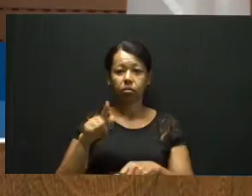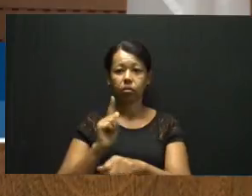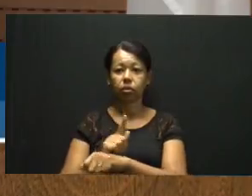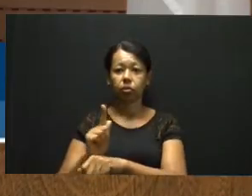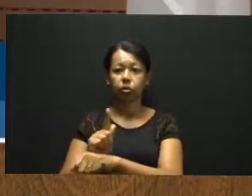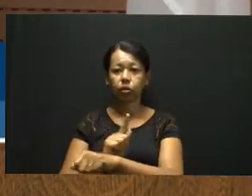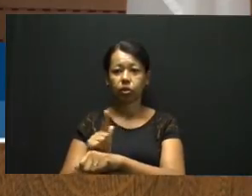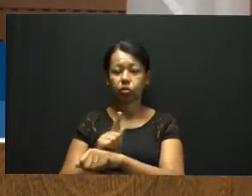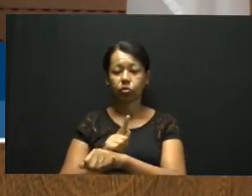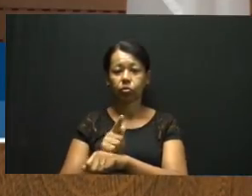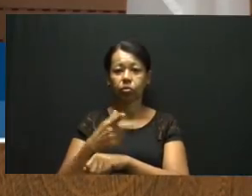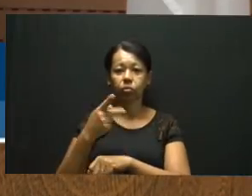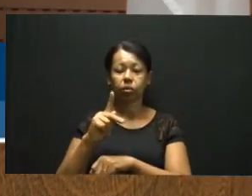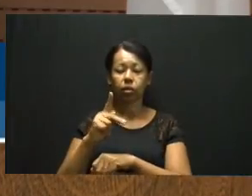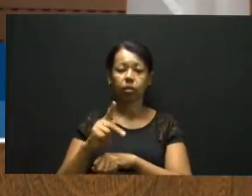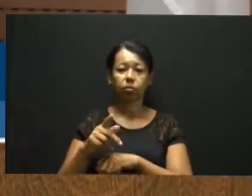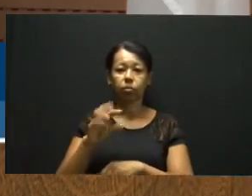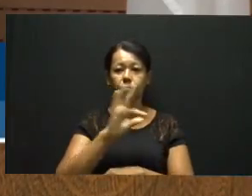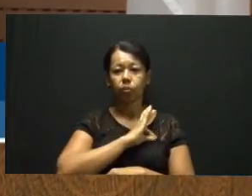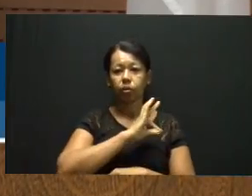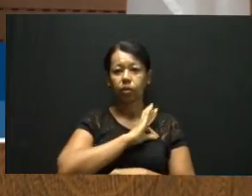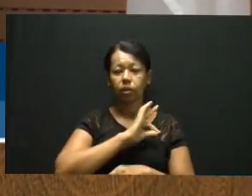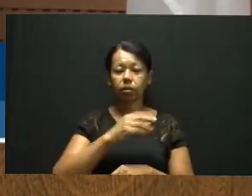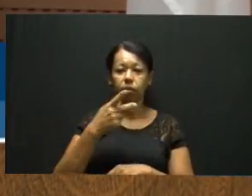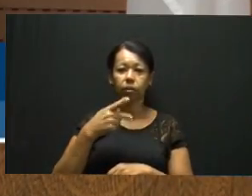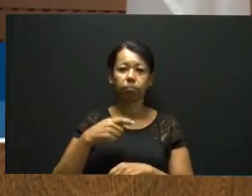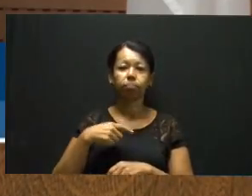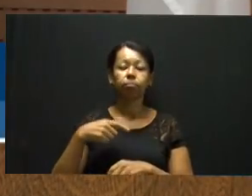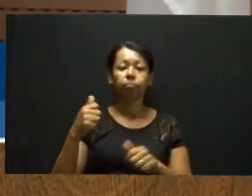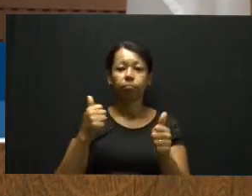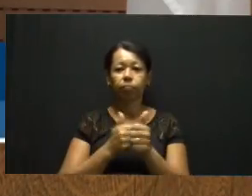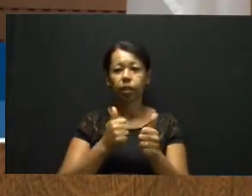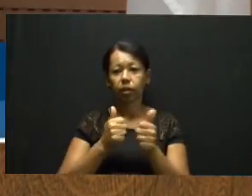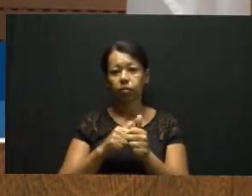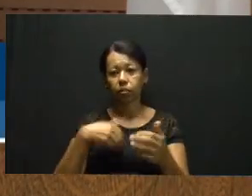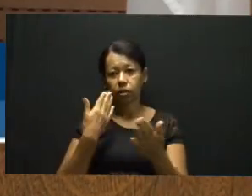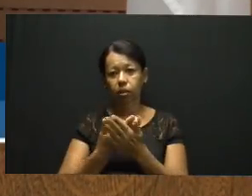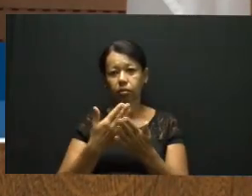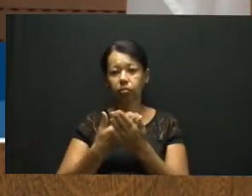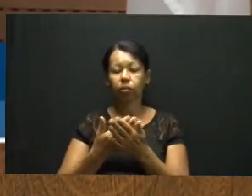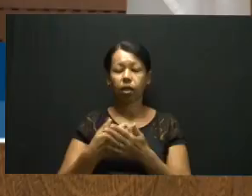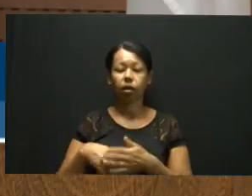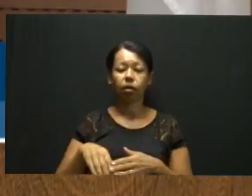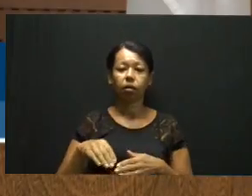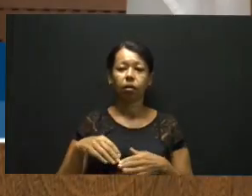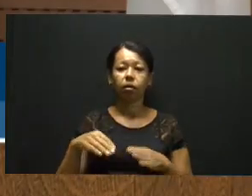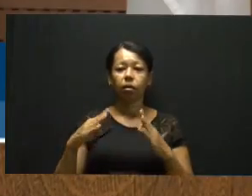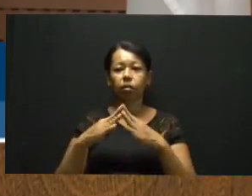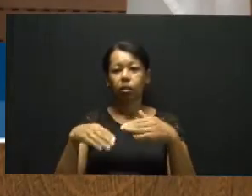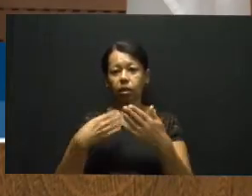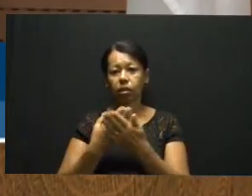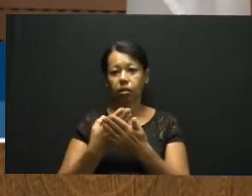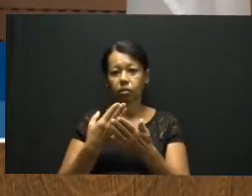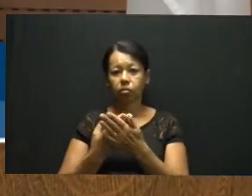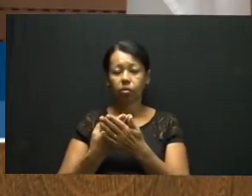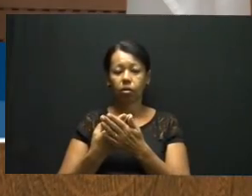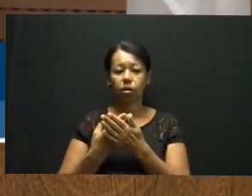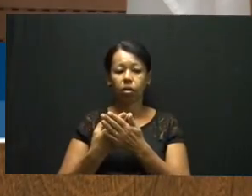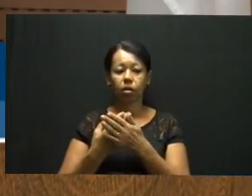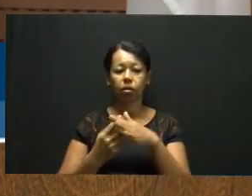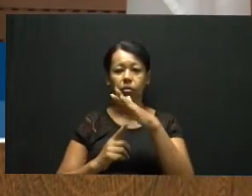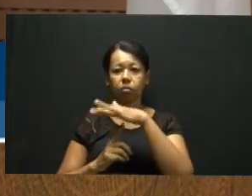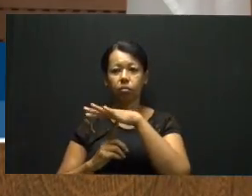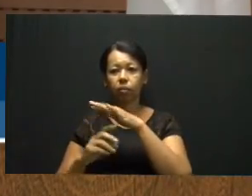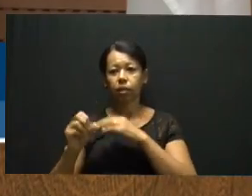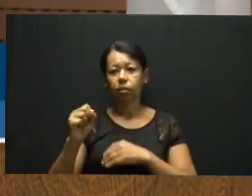visando ronda escolar e vigilância patrimonial armada na UME Vereador Domingos Pucciarello, no Parque São